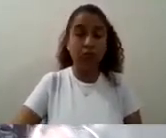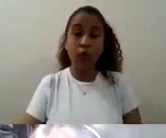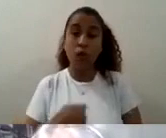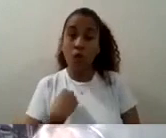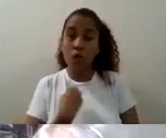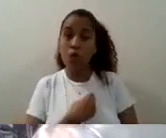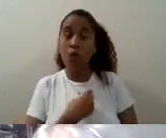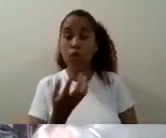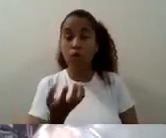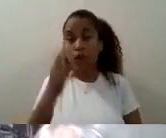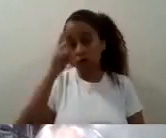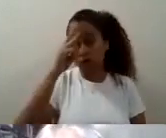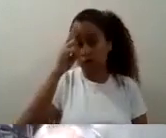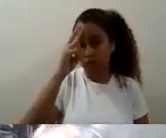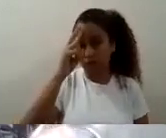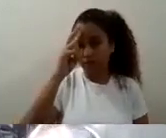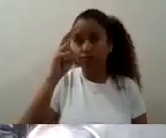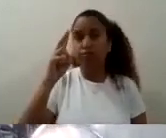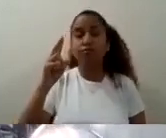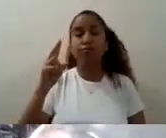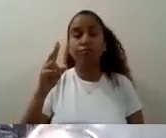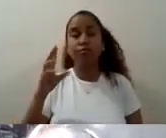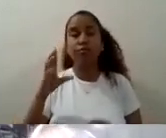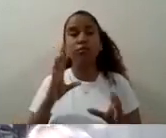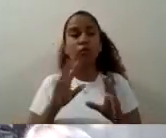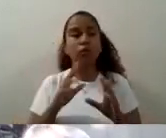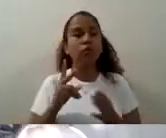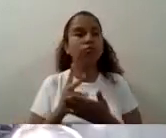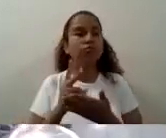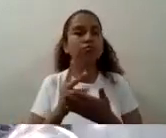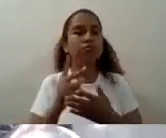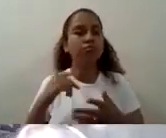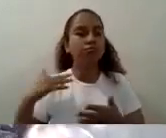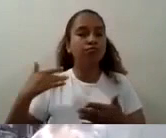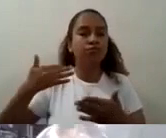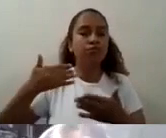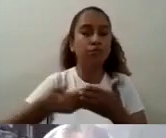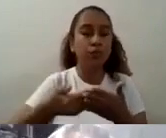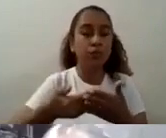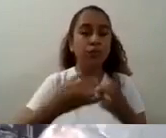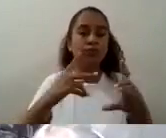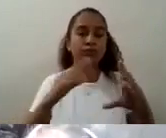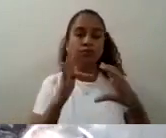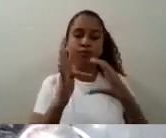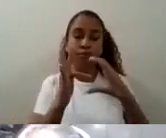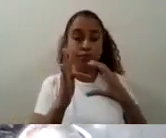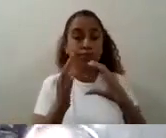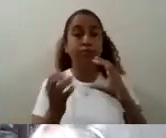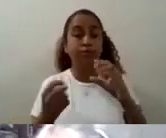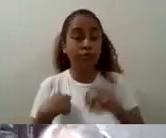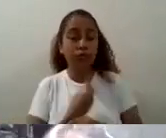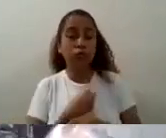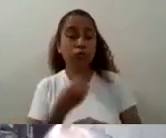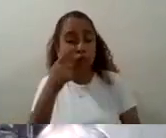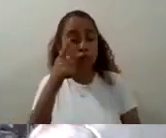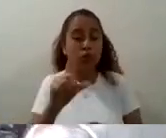longo da campanha, a gente consiga criar nos municípios, nas regiões, nos estados,